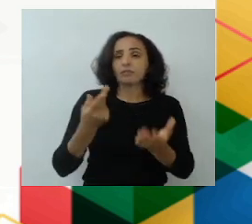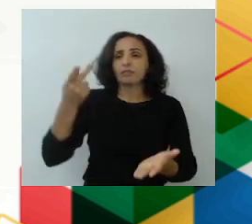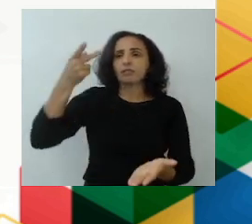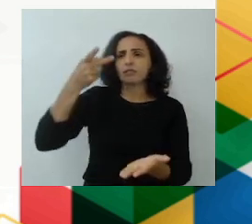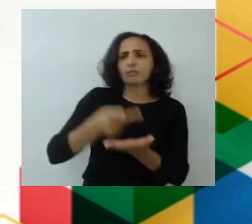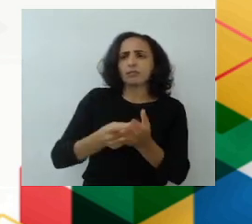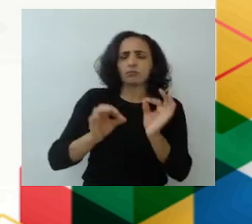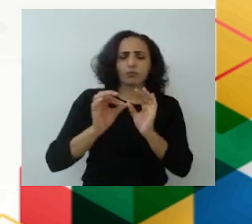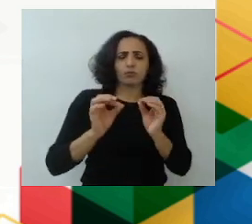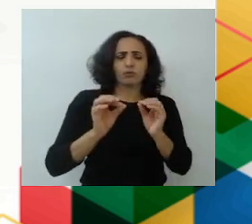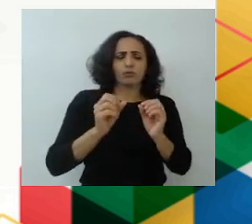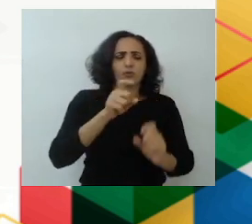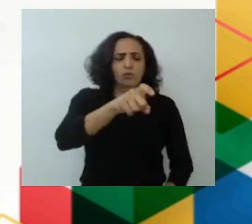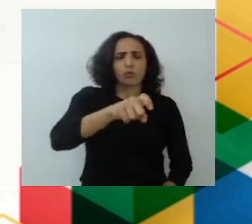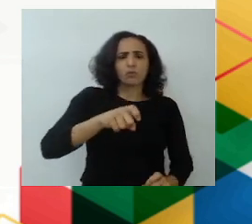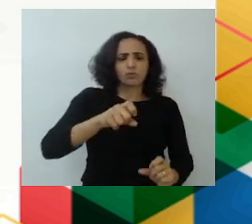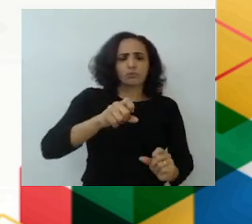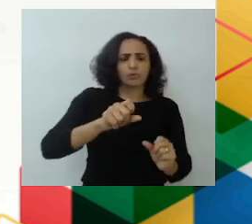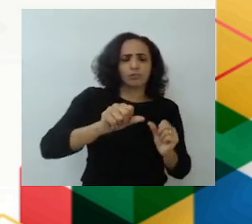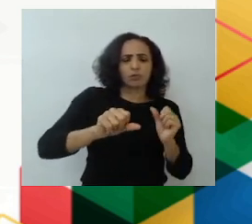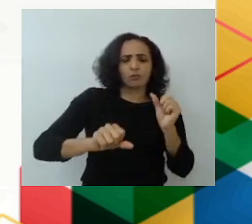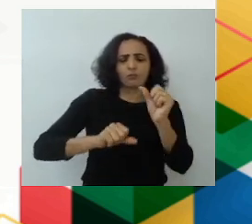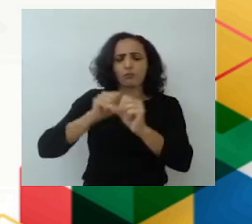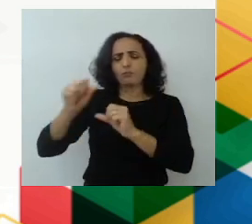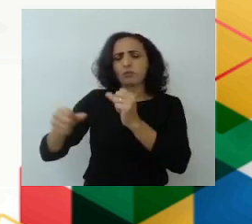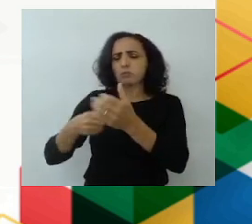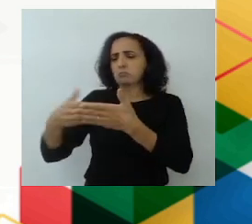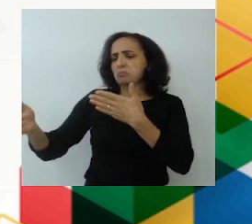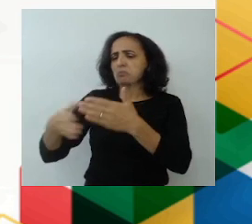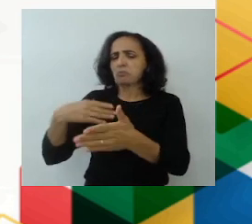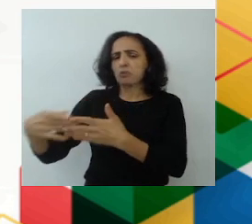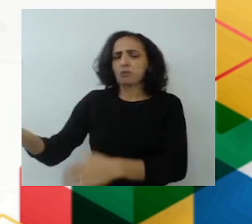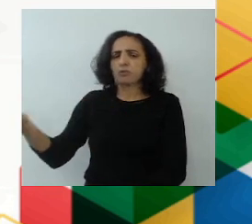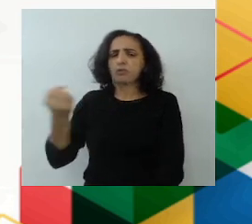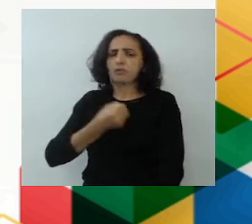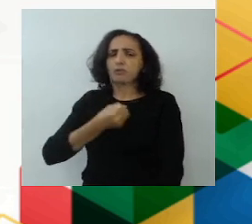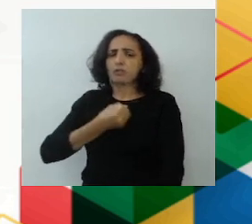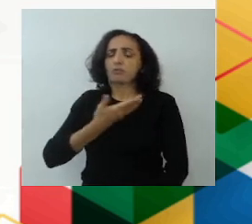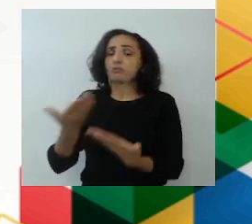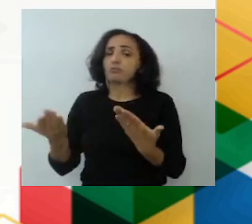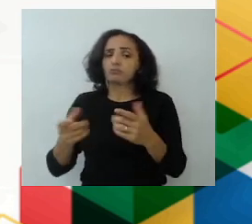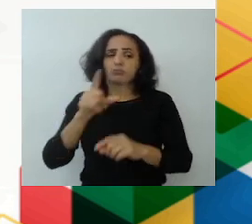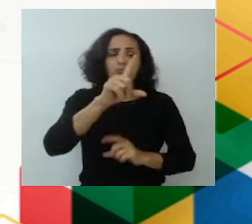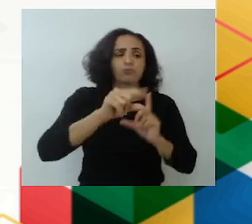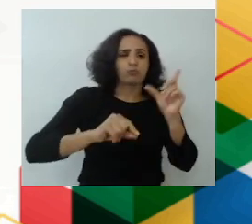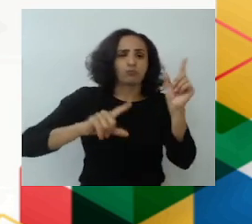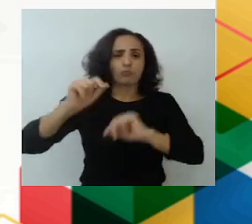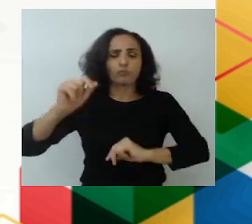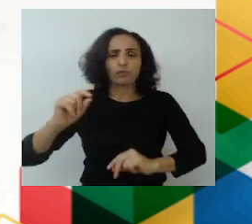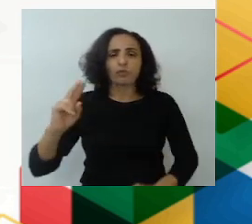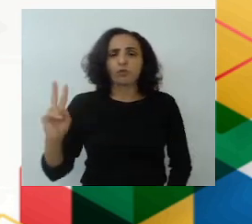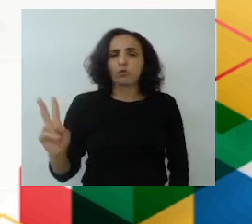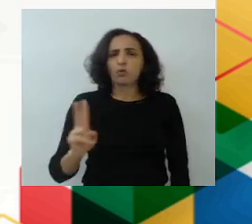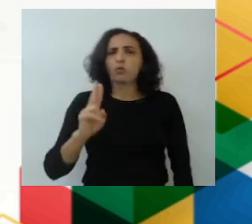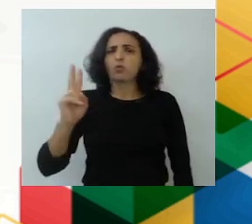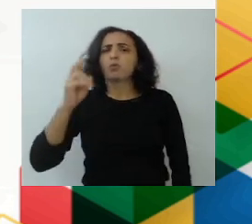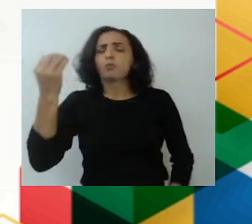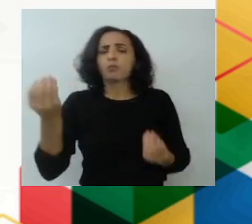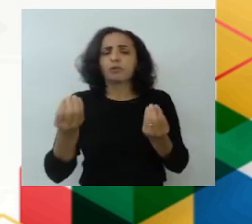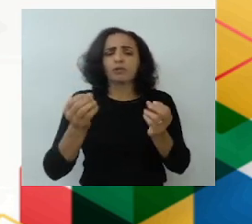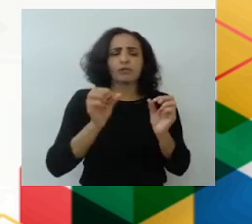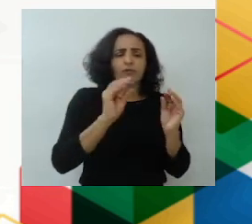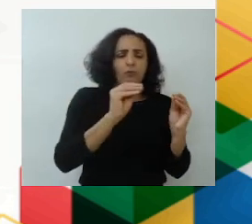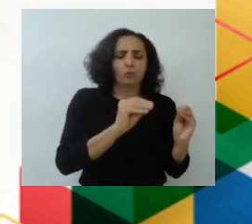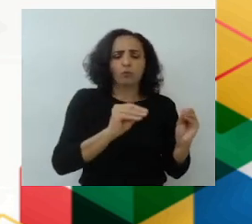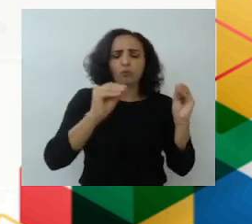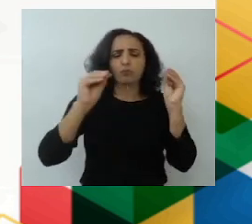né? Porque ele pode assumir qualquer valor, desde que seja um número real. Então, eu vou escolher os valores de x. Ele vai ficar variando aí.